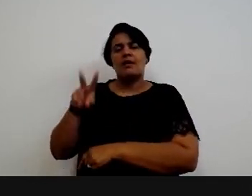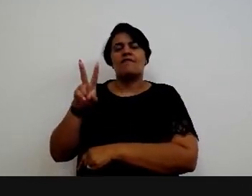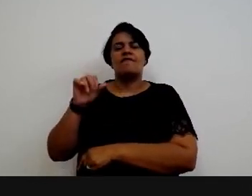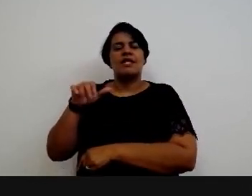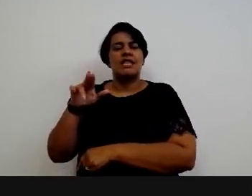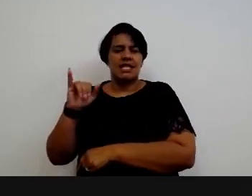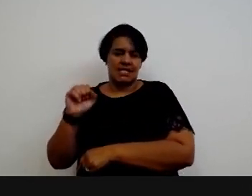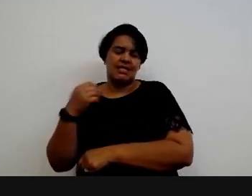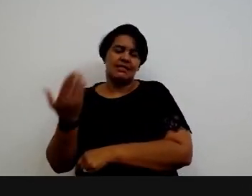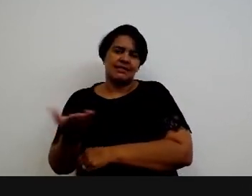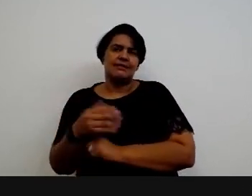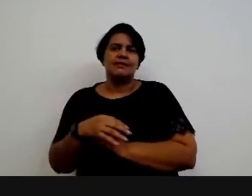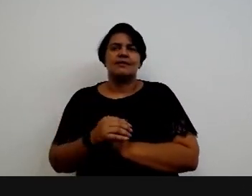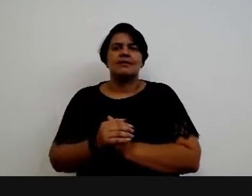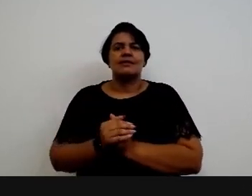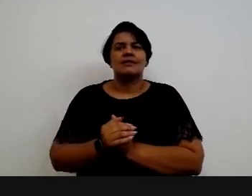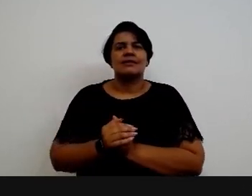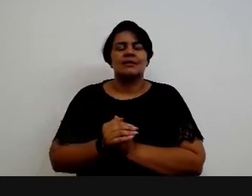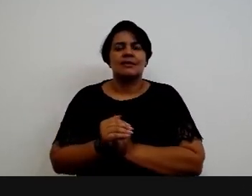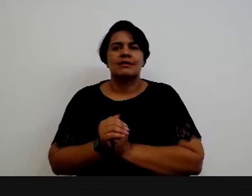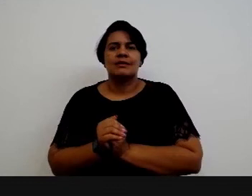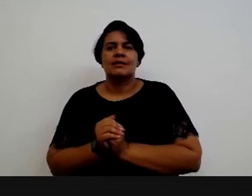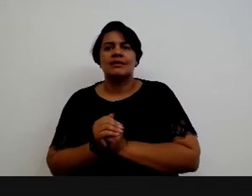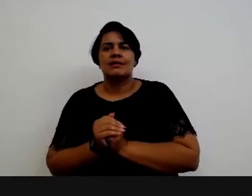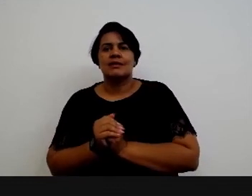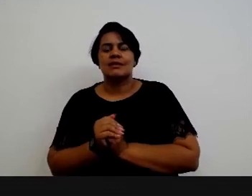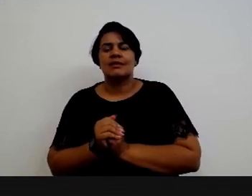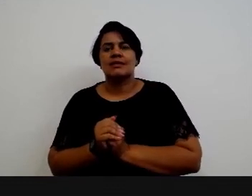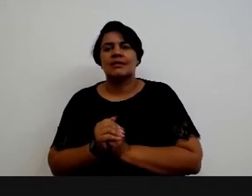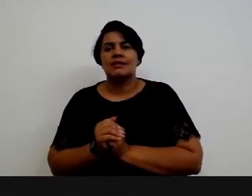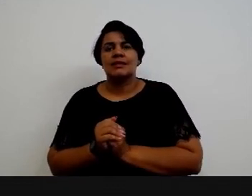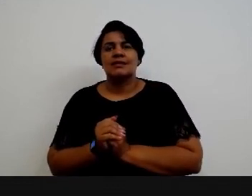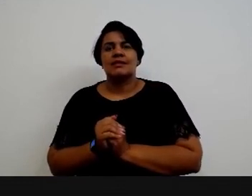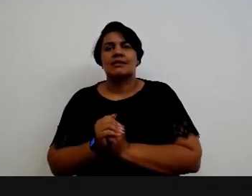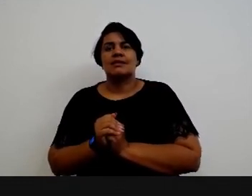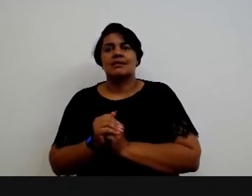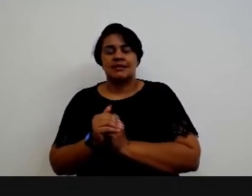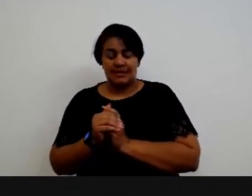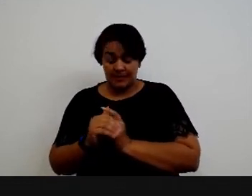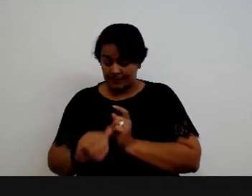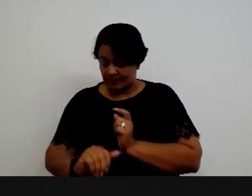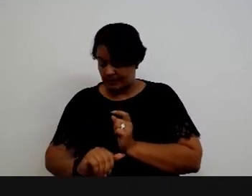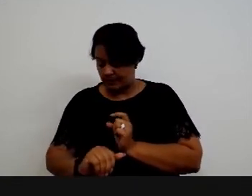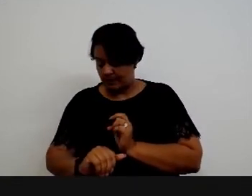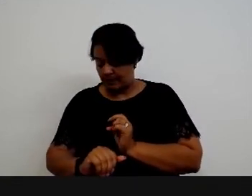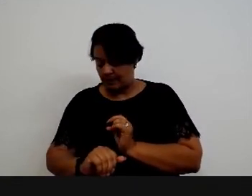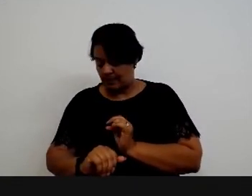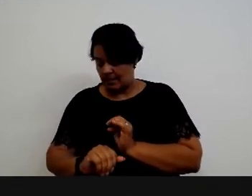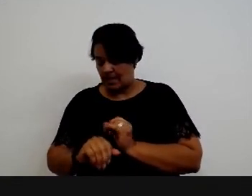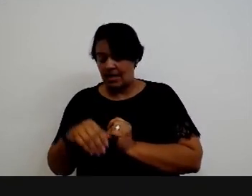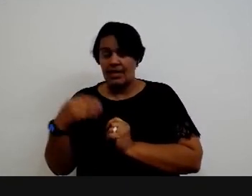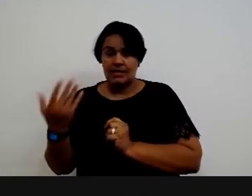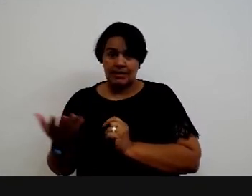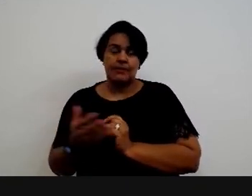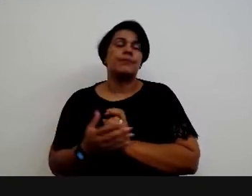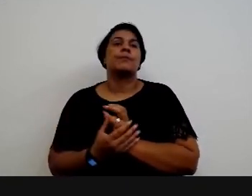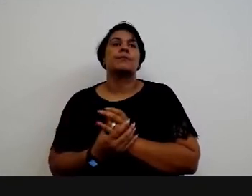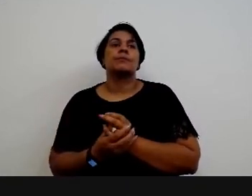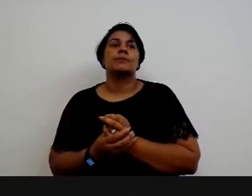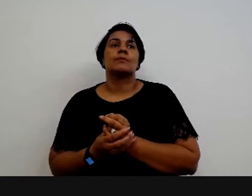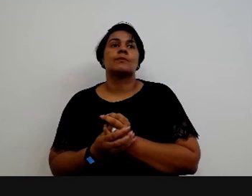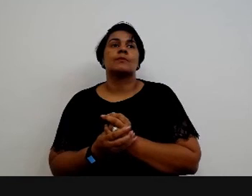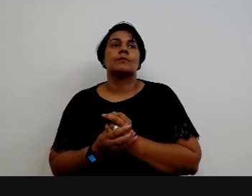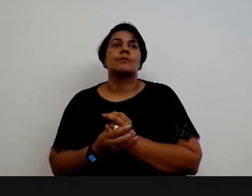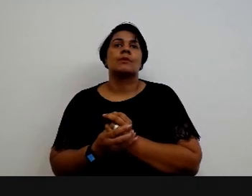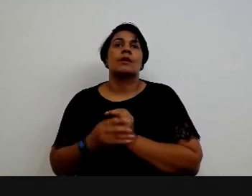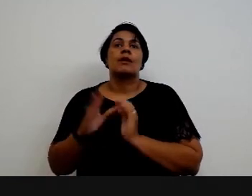mas conversando com a Marília. Vamos lá. Agora, trazendo de volta aqui para esse foco tão importante... Corina,